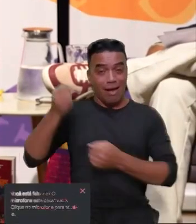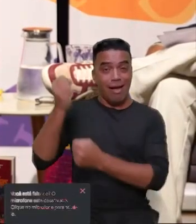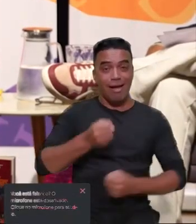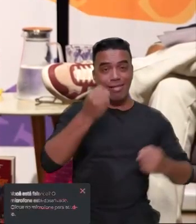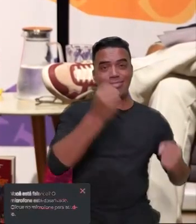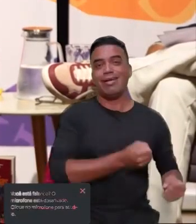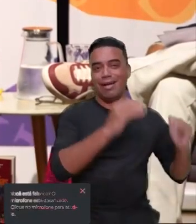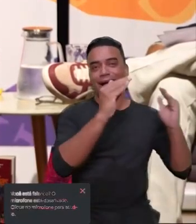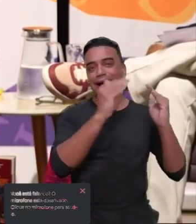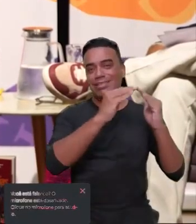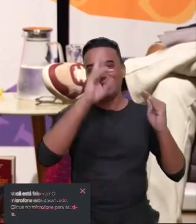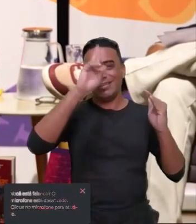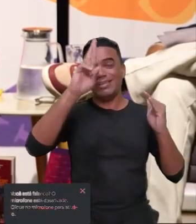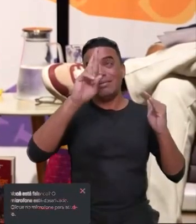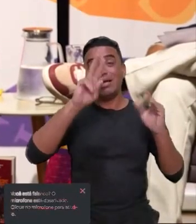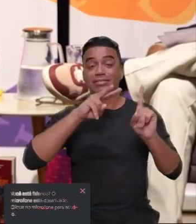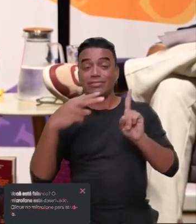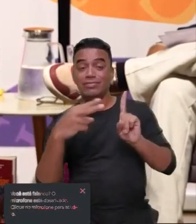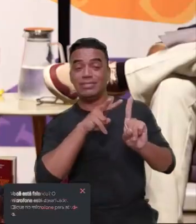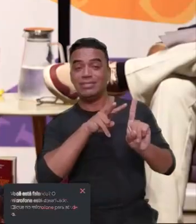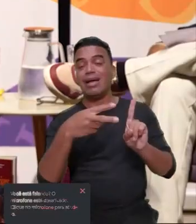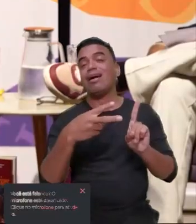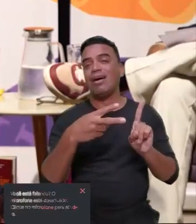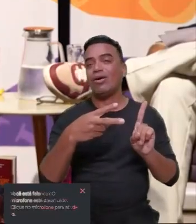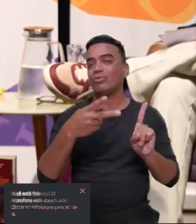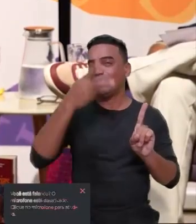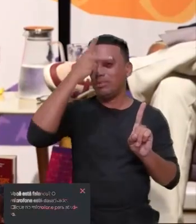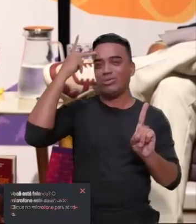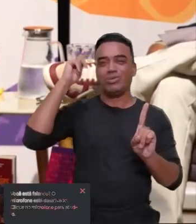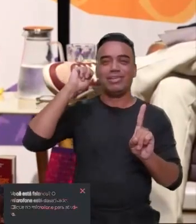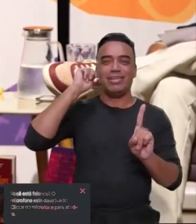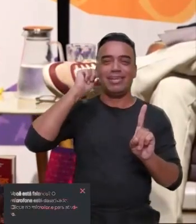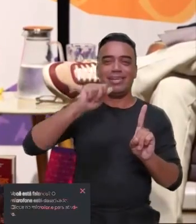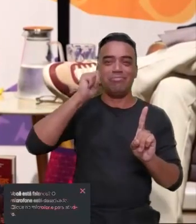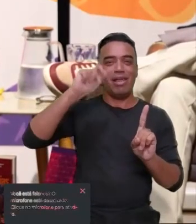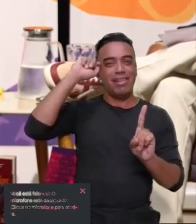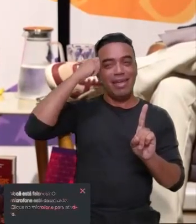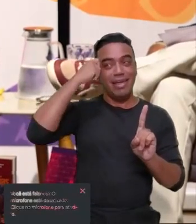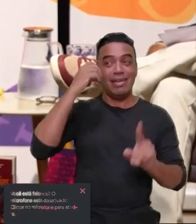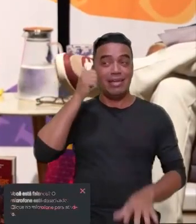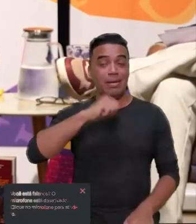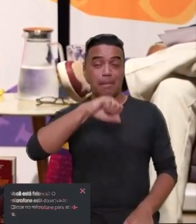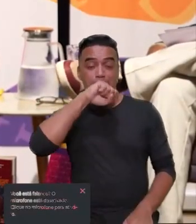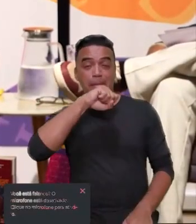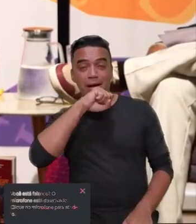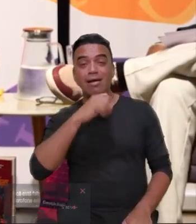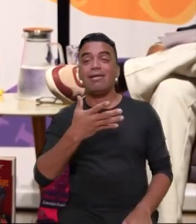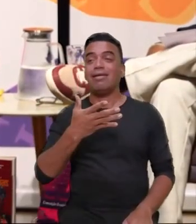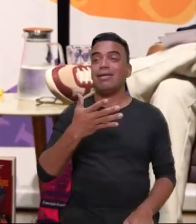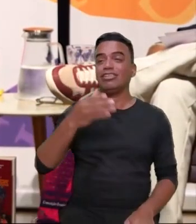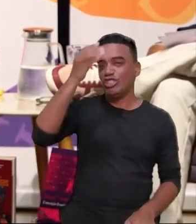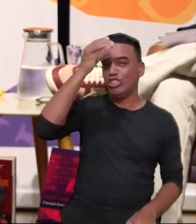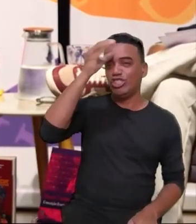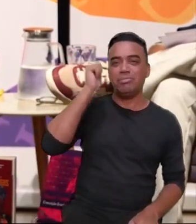vista a partir de uma perspectiva negra, a partir de uma mulher que minha mãe, minhas tias foram